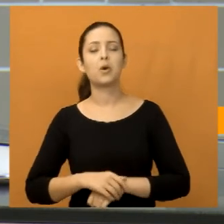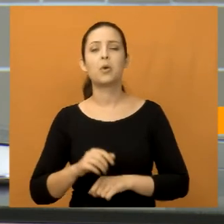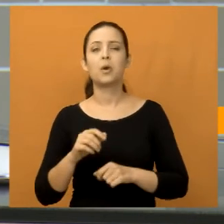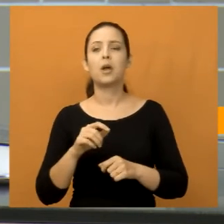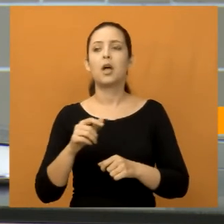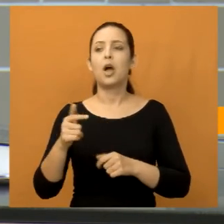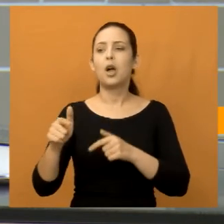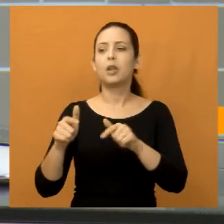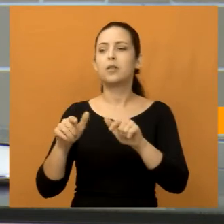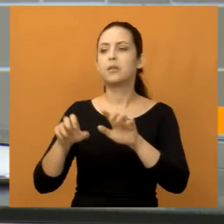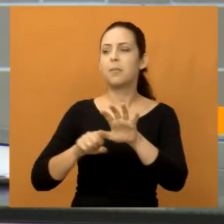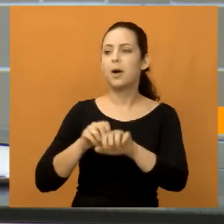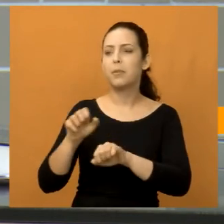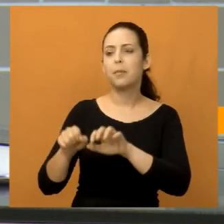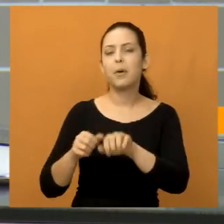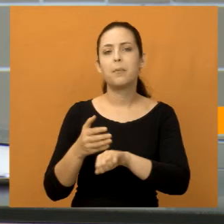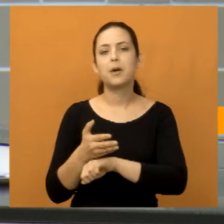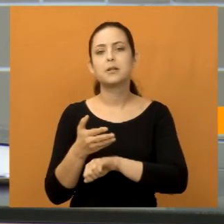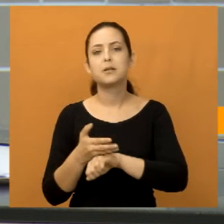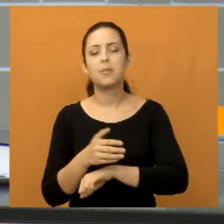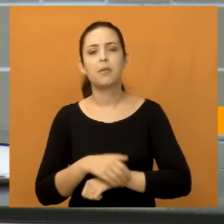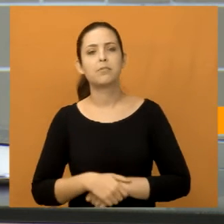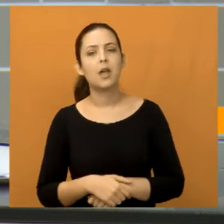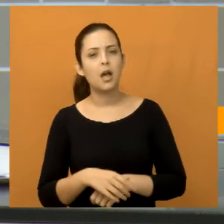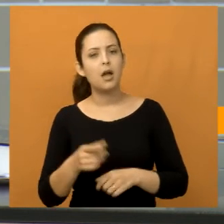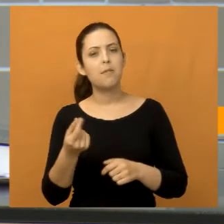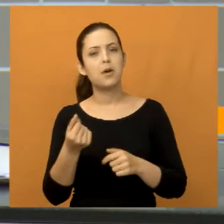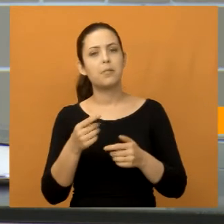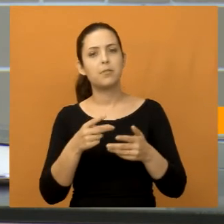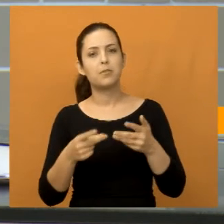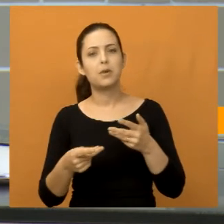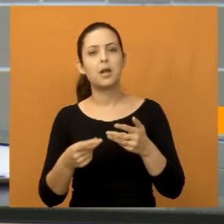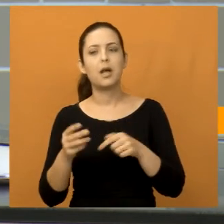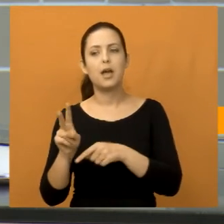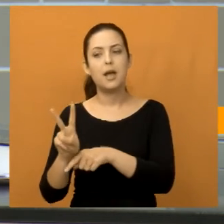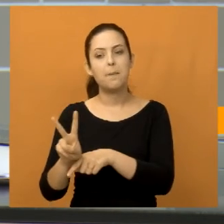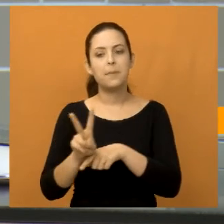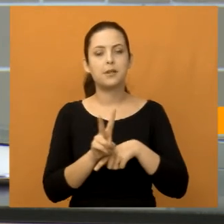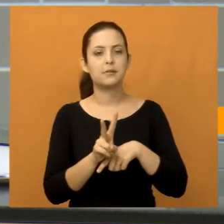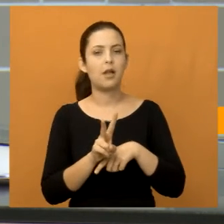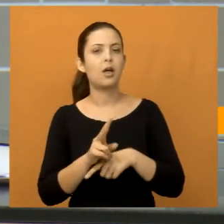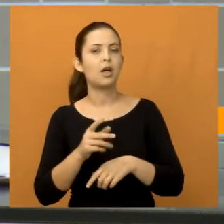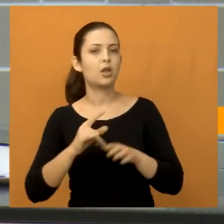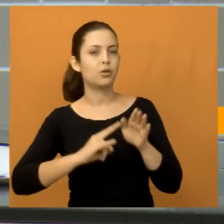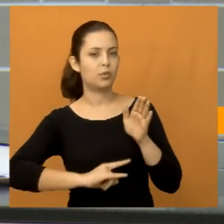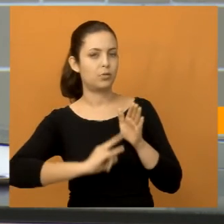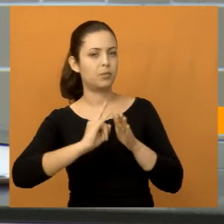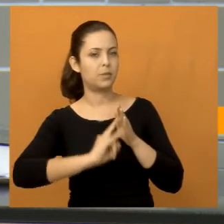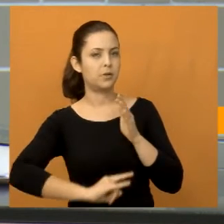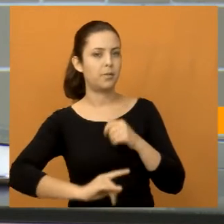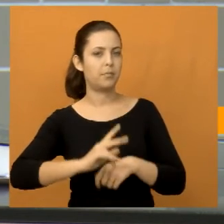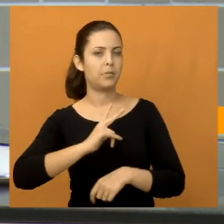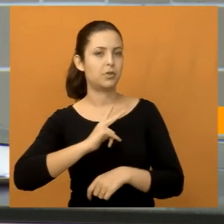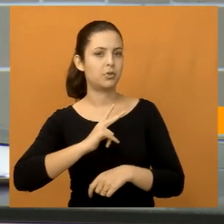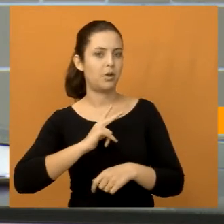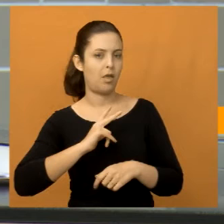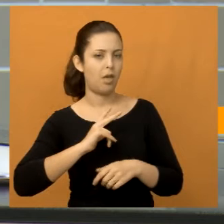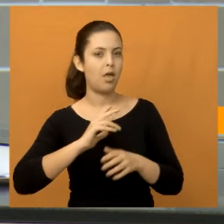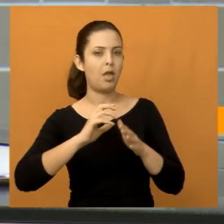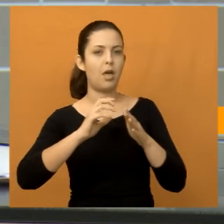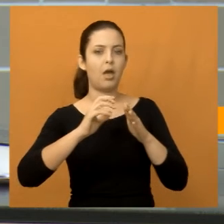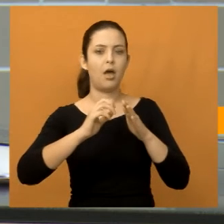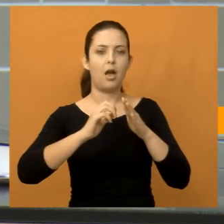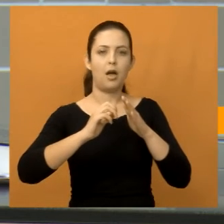de terceiros, que pudessem, em suas palavras, emprestar sua documentação pessoal para abrir